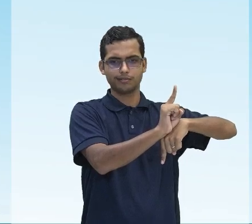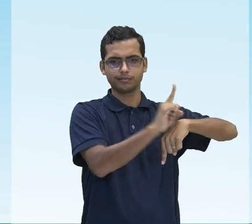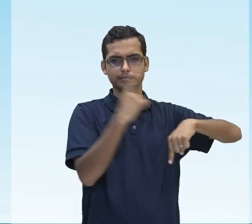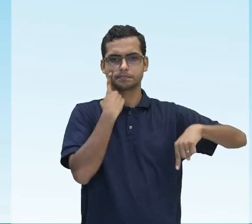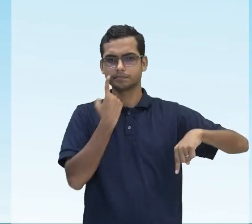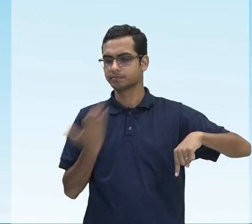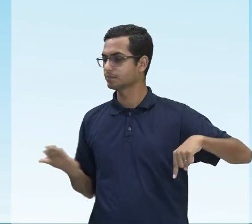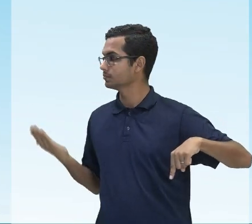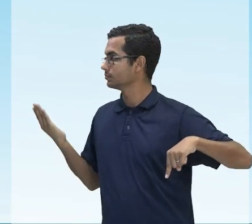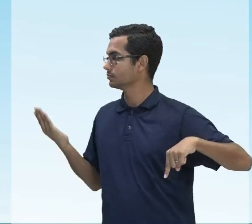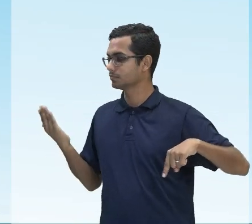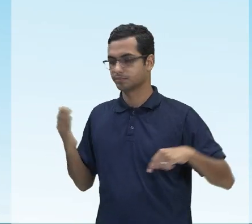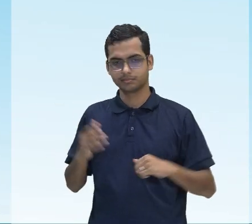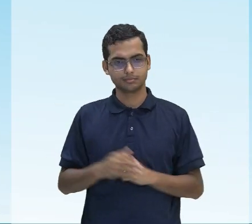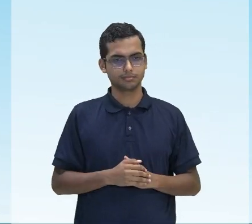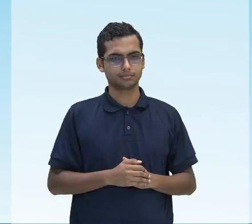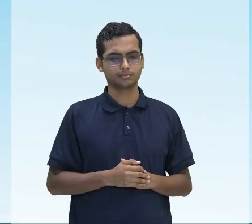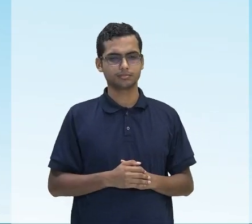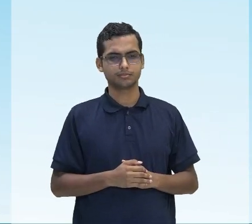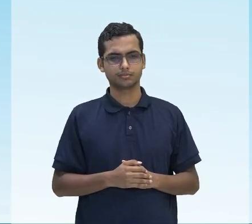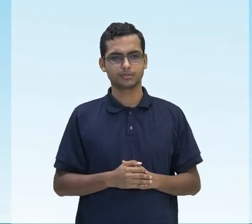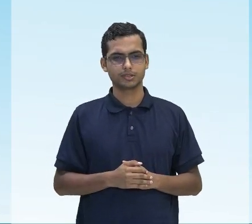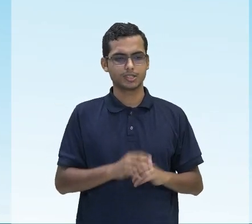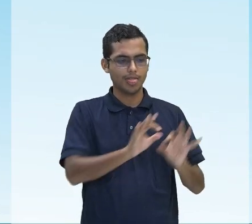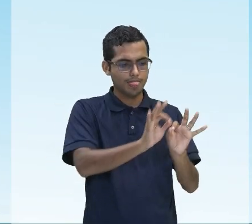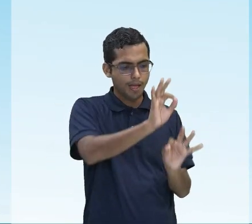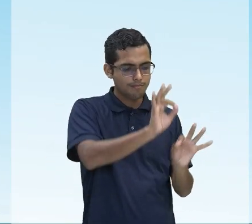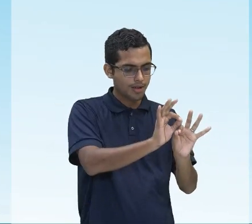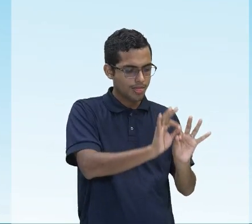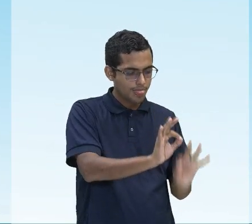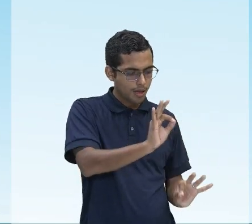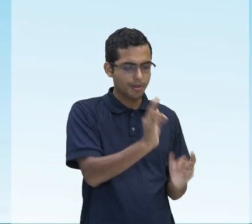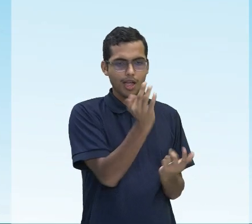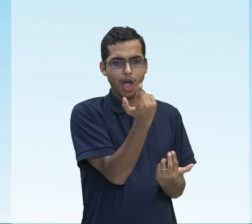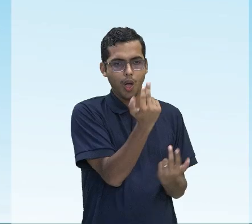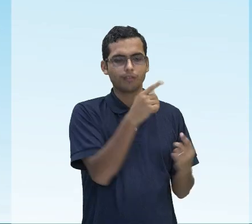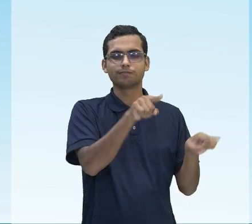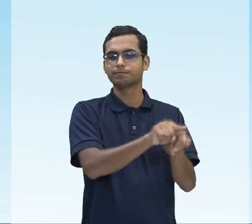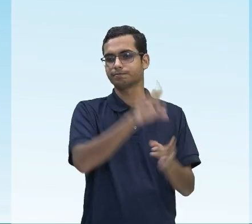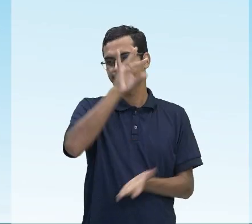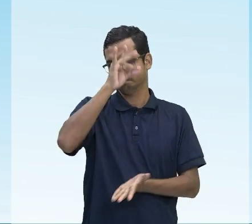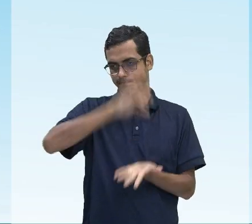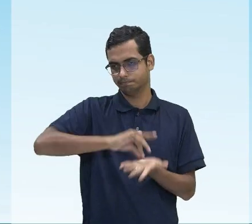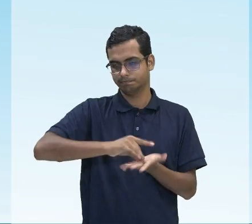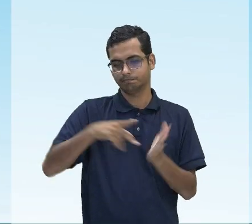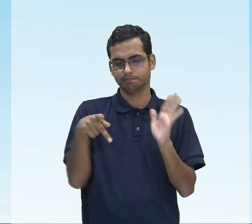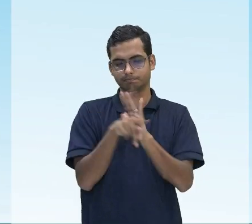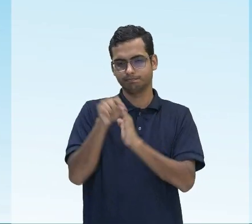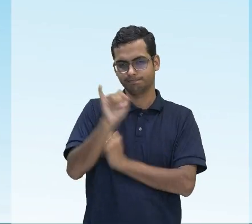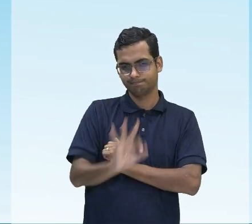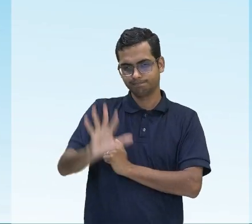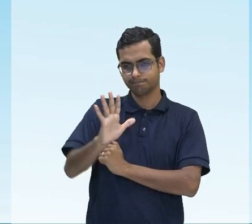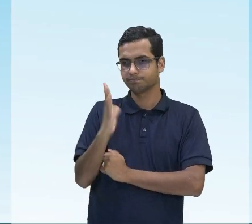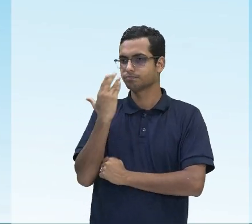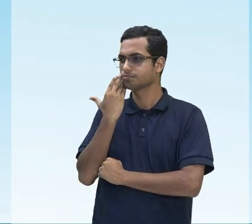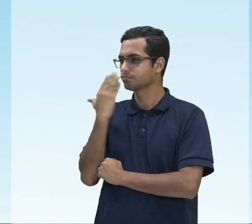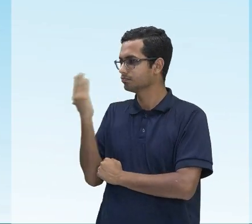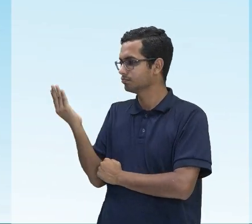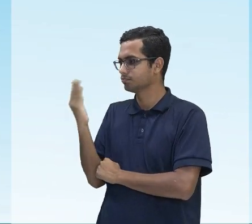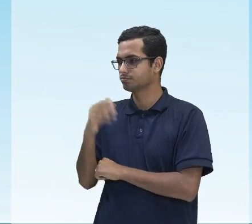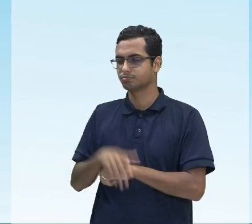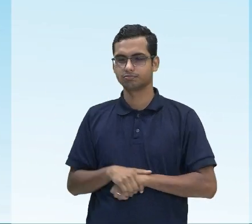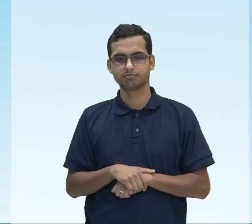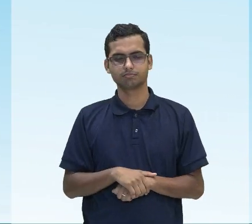lugar onde estava o objeto. E aí eu tenho uma imagem real porque está na frente do espelho, tá? Está no